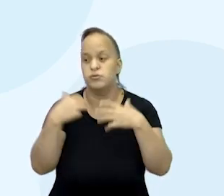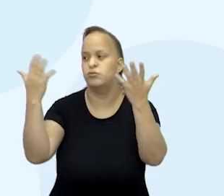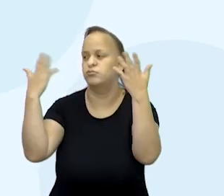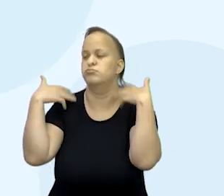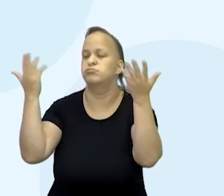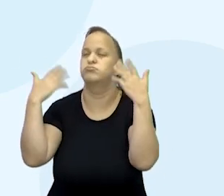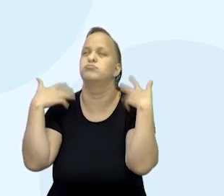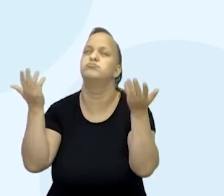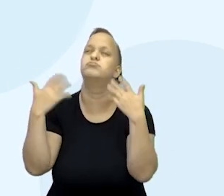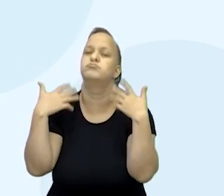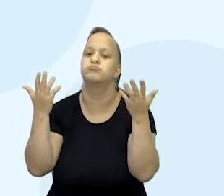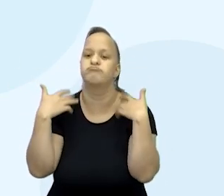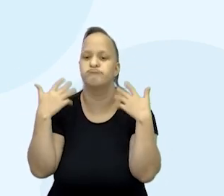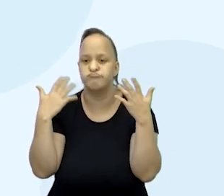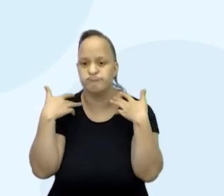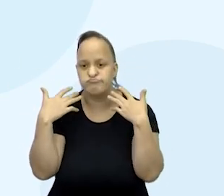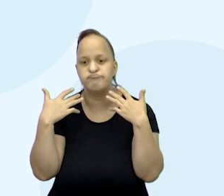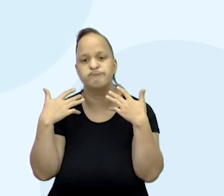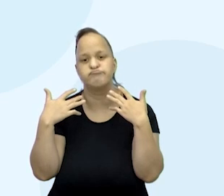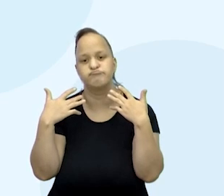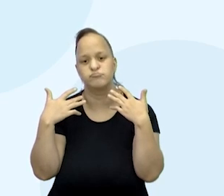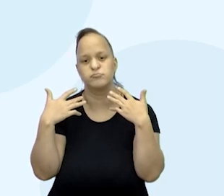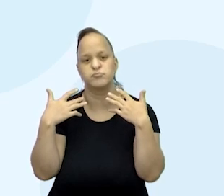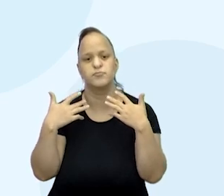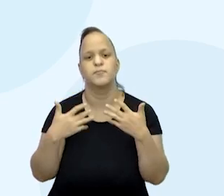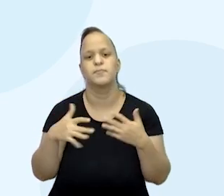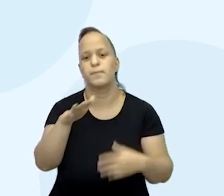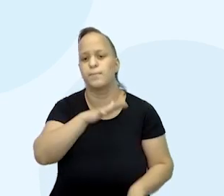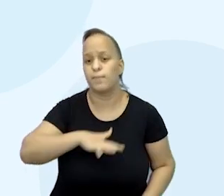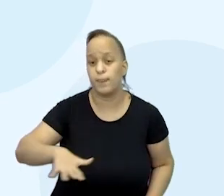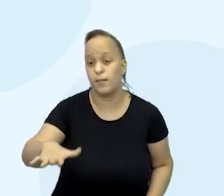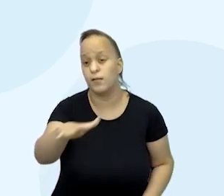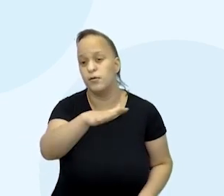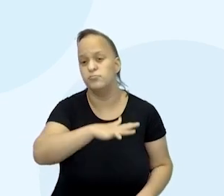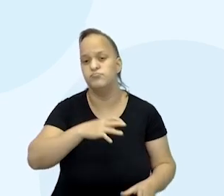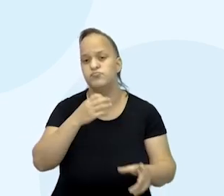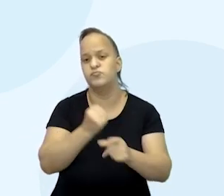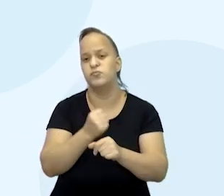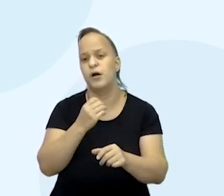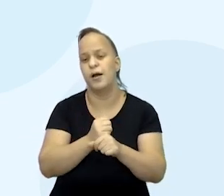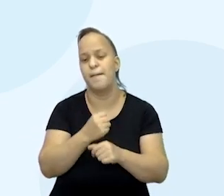úmido. E a área de Paraisópolis é de cerca de